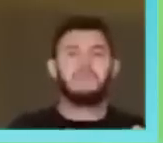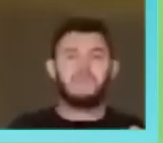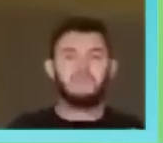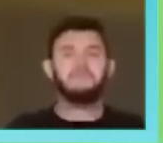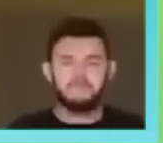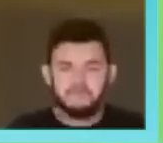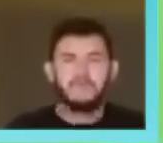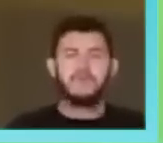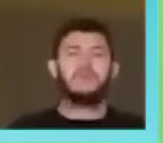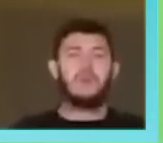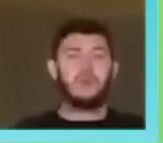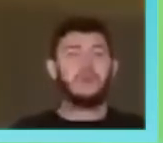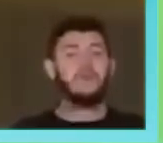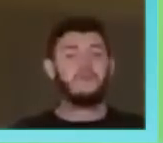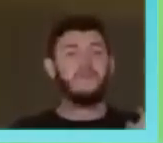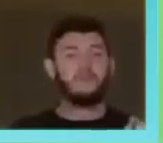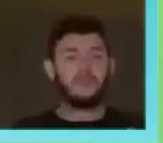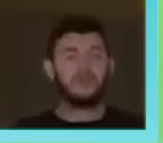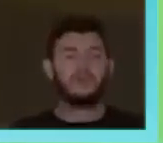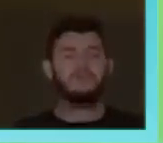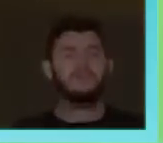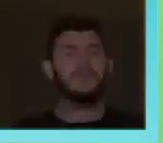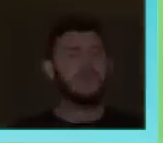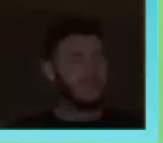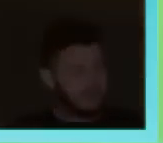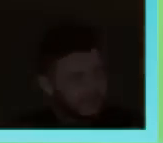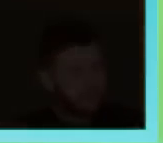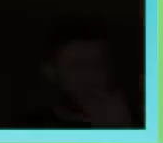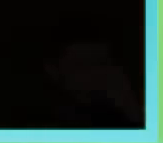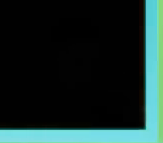porteira, largo a tropa e vamos campear campo afora em defesa dos aposentados e dos pensionistas do Brasil.